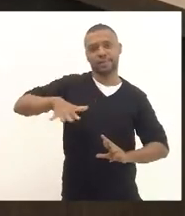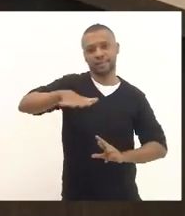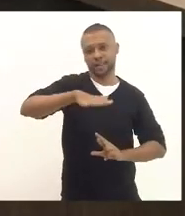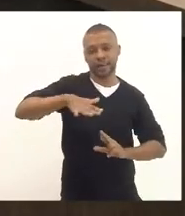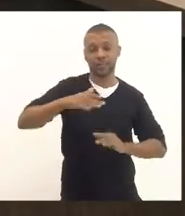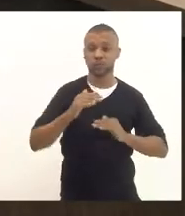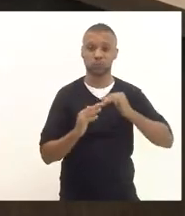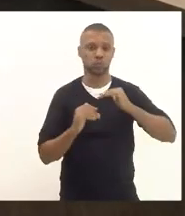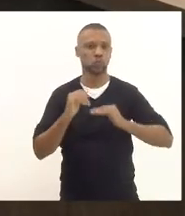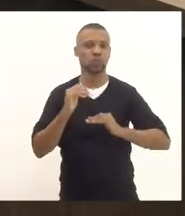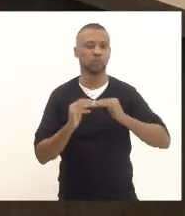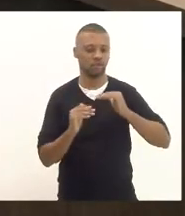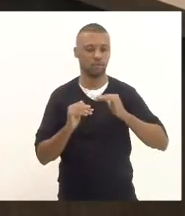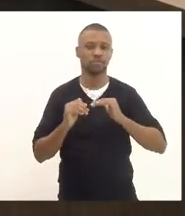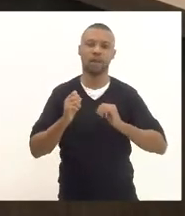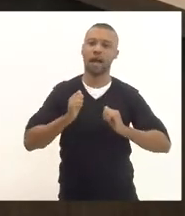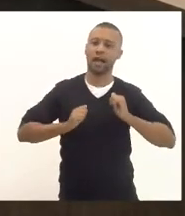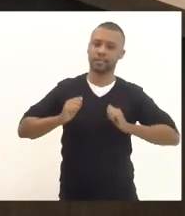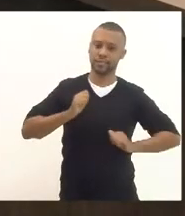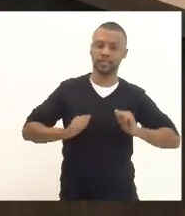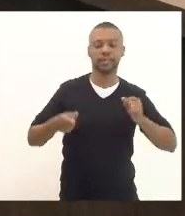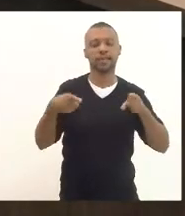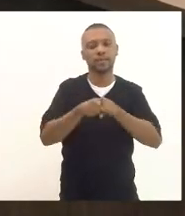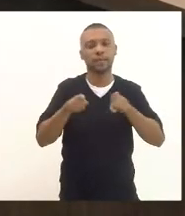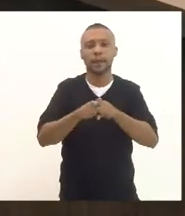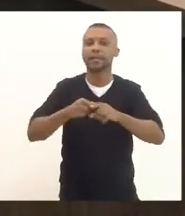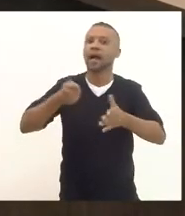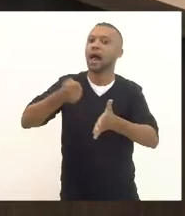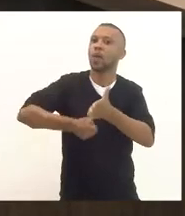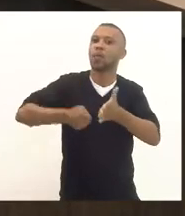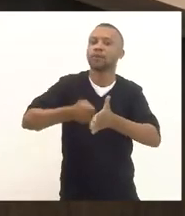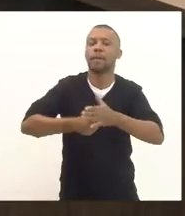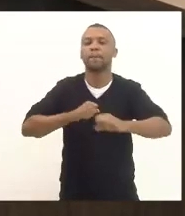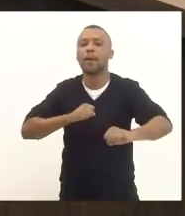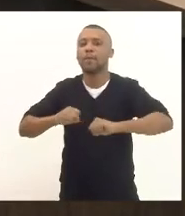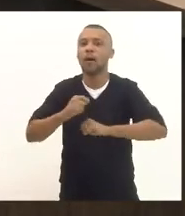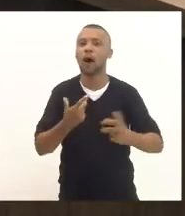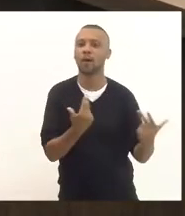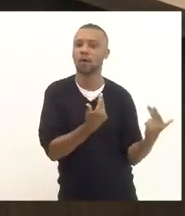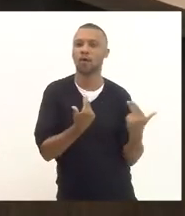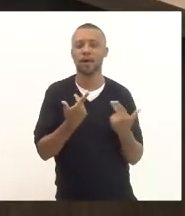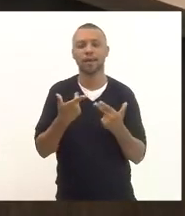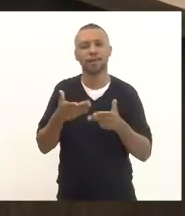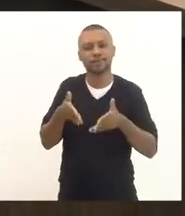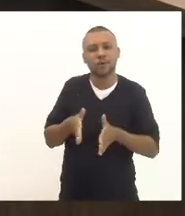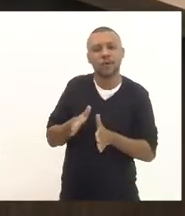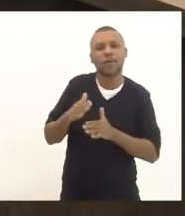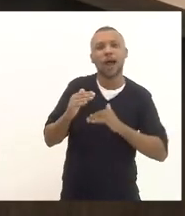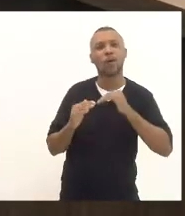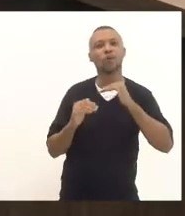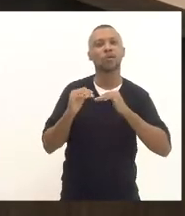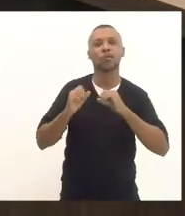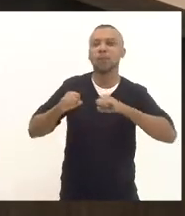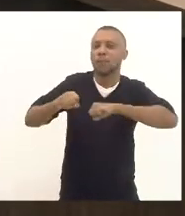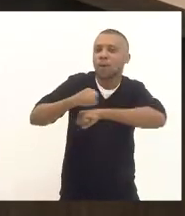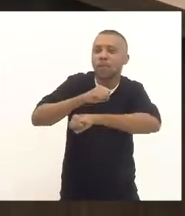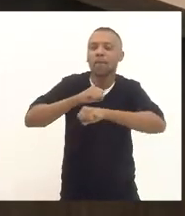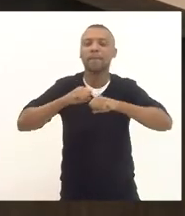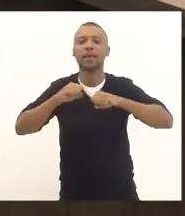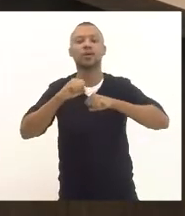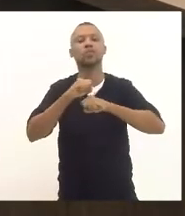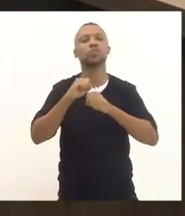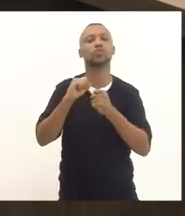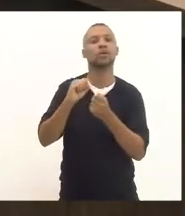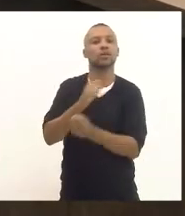construção no meio artístico mas também na militância como eu babo veio das construções do movimento estudantil